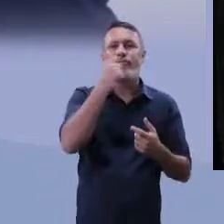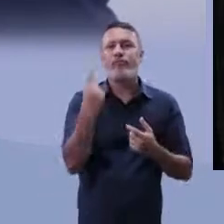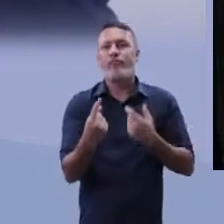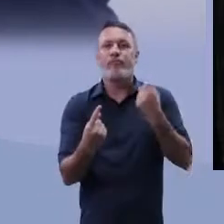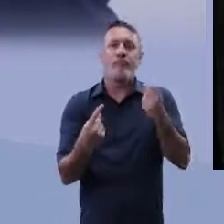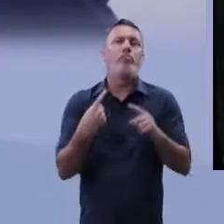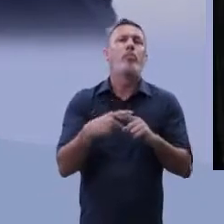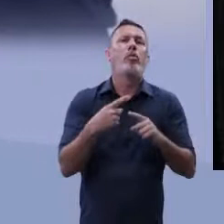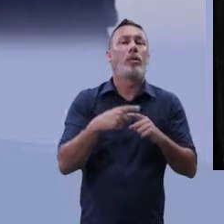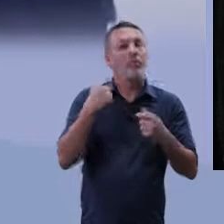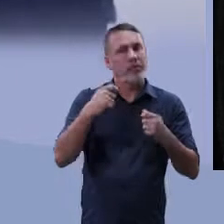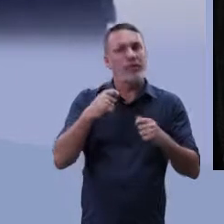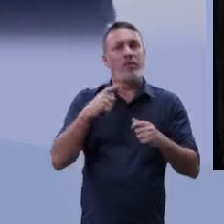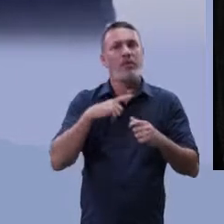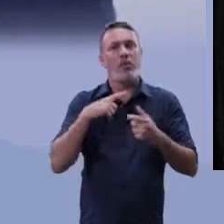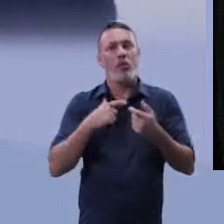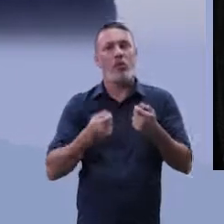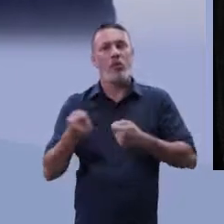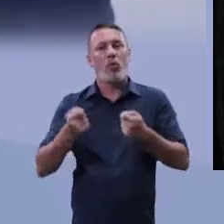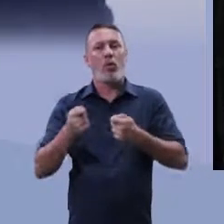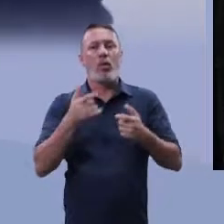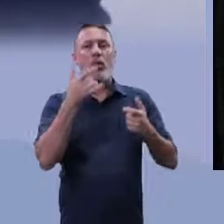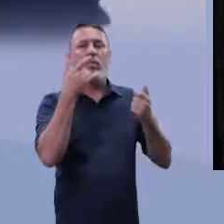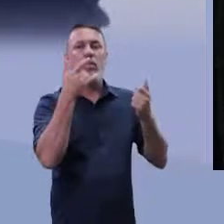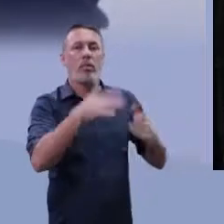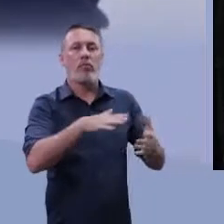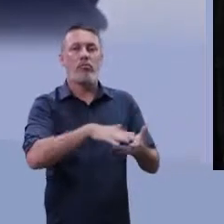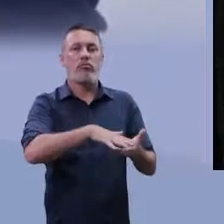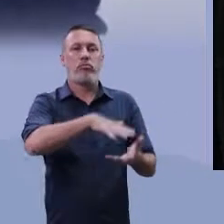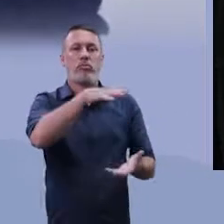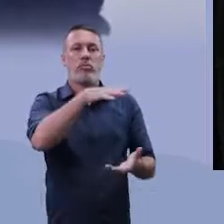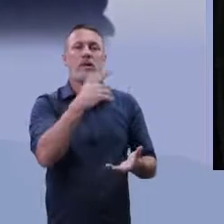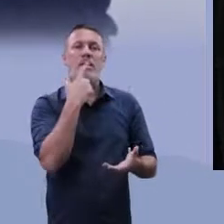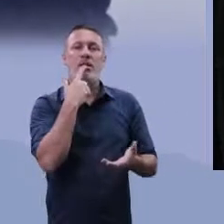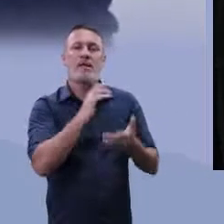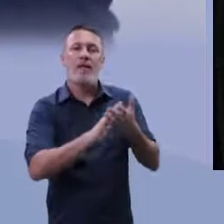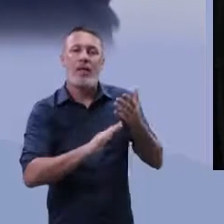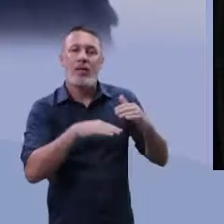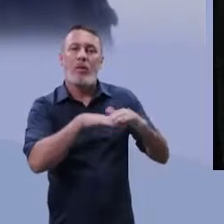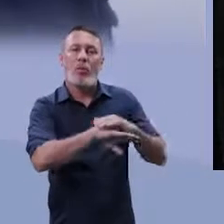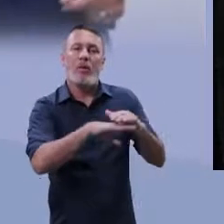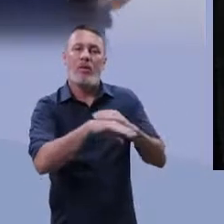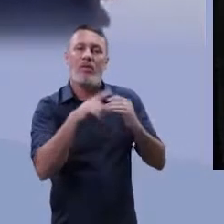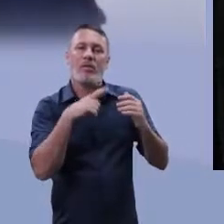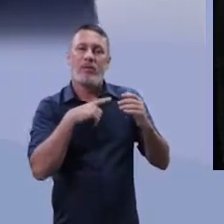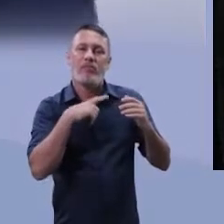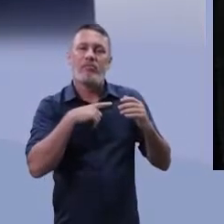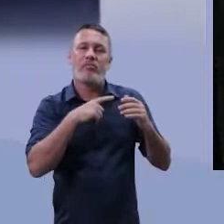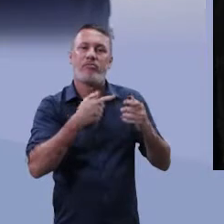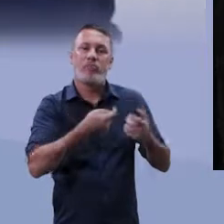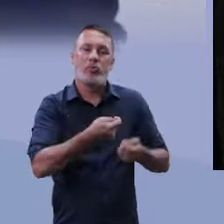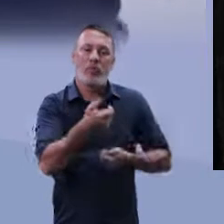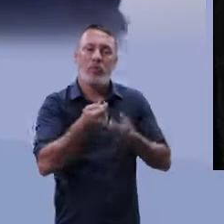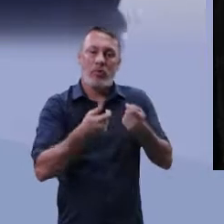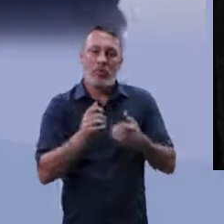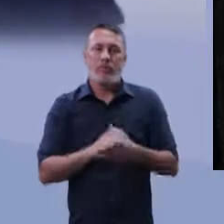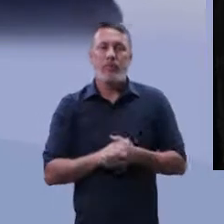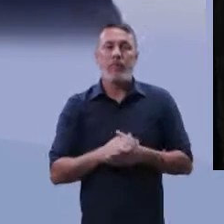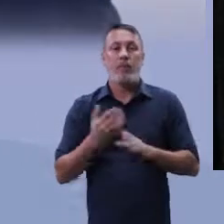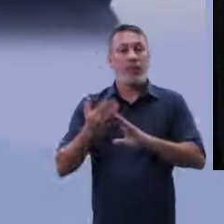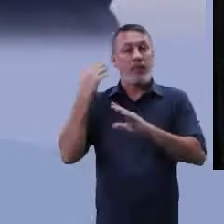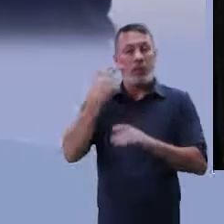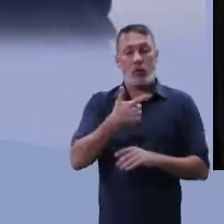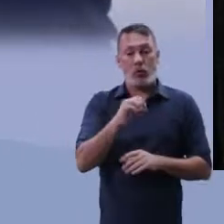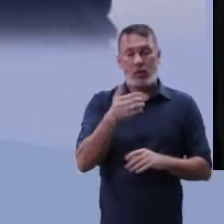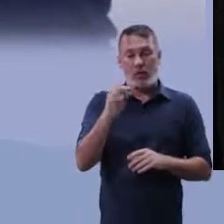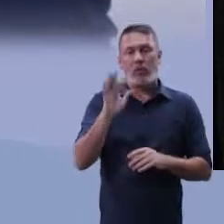de doadores por habitante, com o intuito de manter a regularidade de estoques nos serviços hemoterápicos. Em